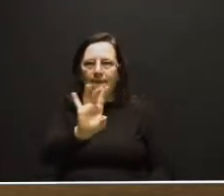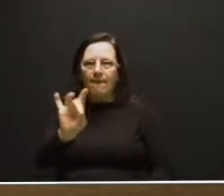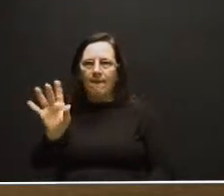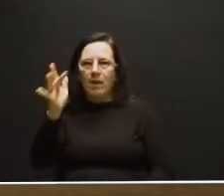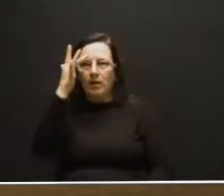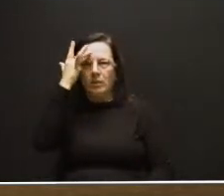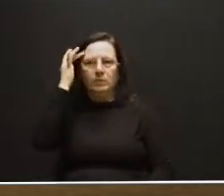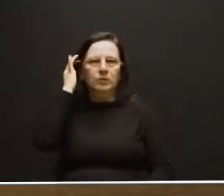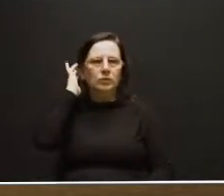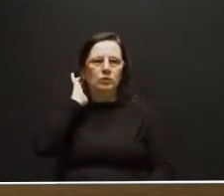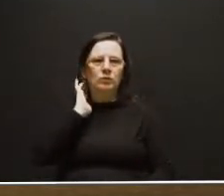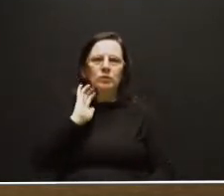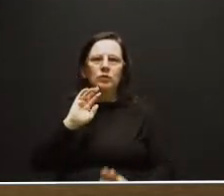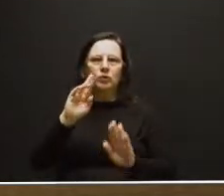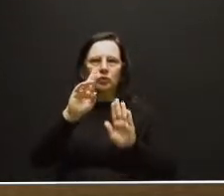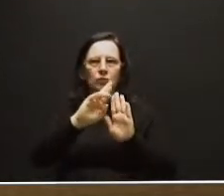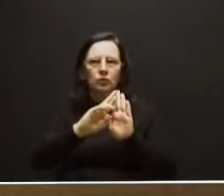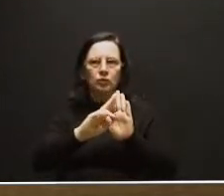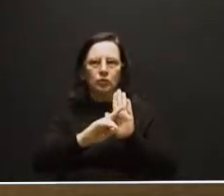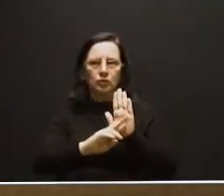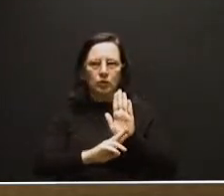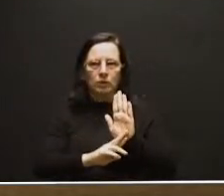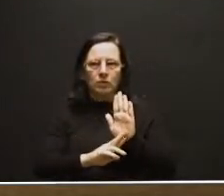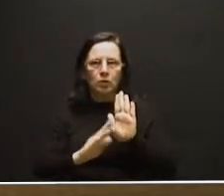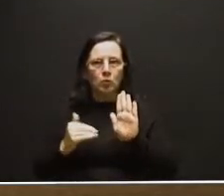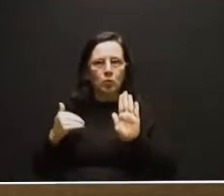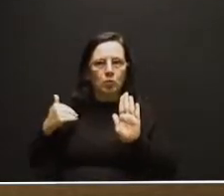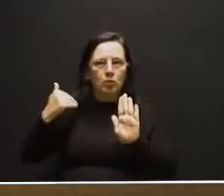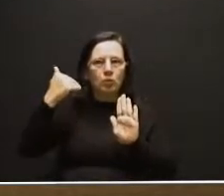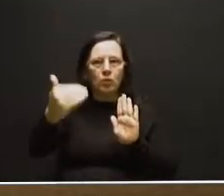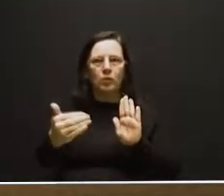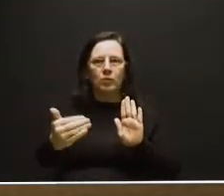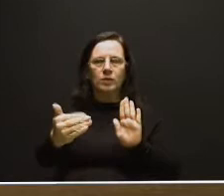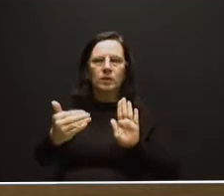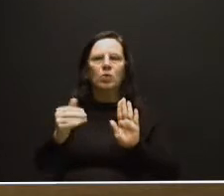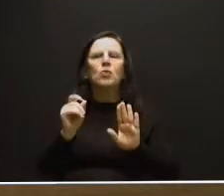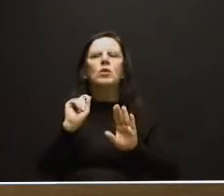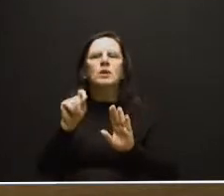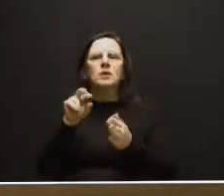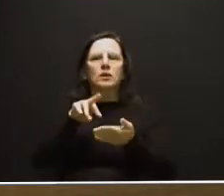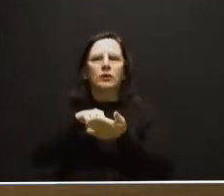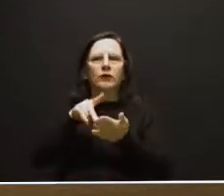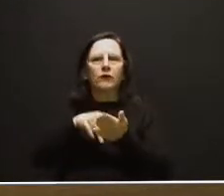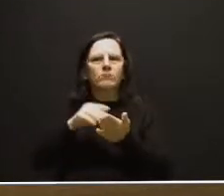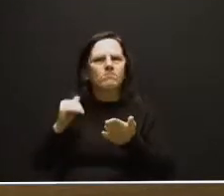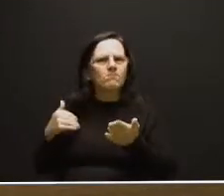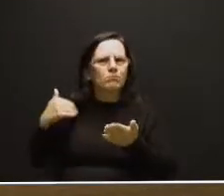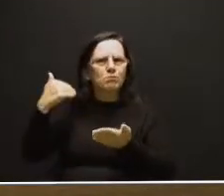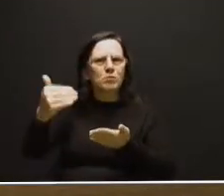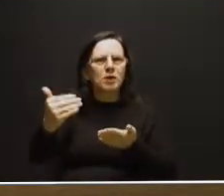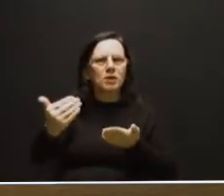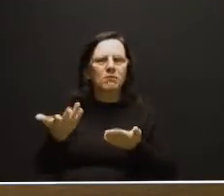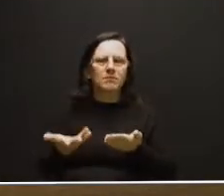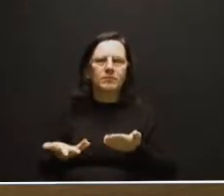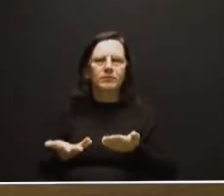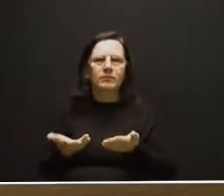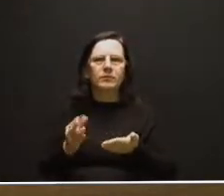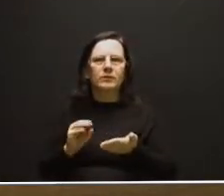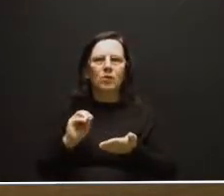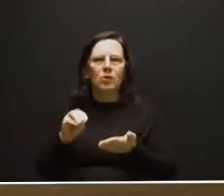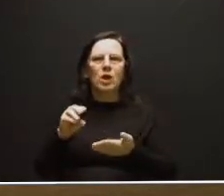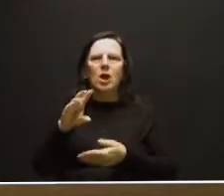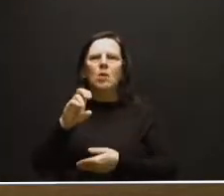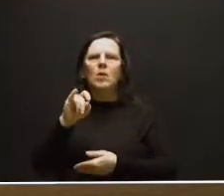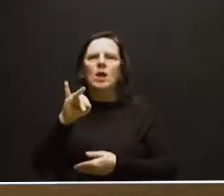esse requerimento como a van com avançar né o que avançar avançar também é colocar o sistema